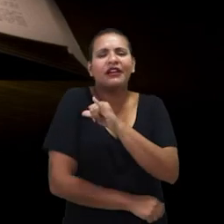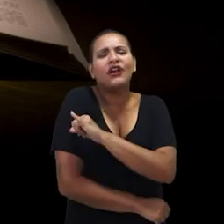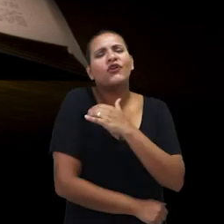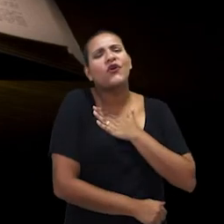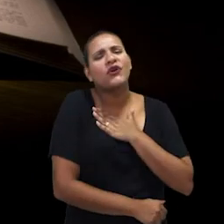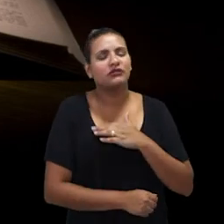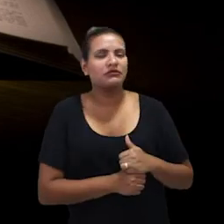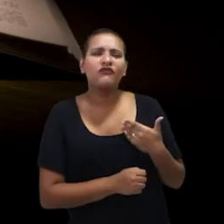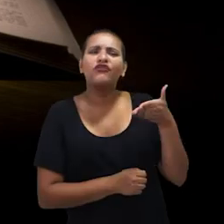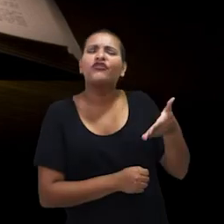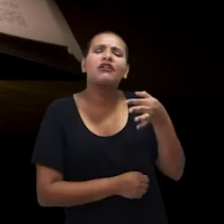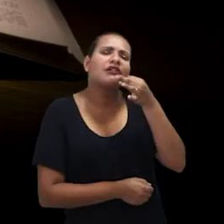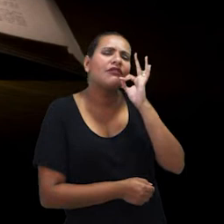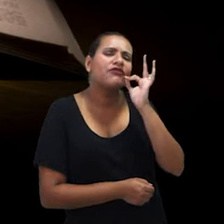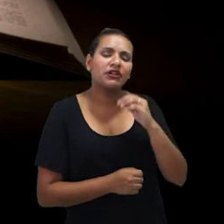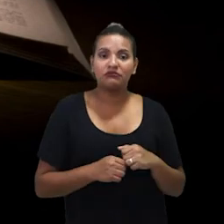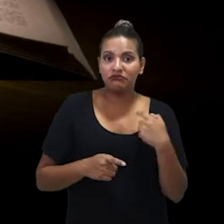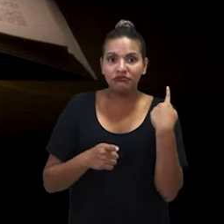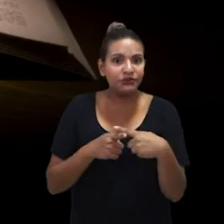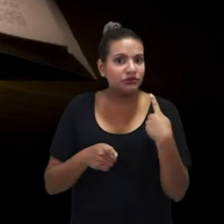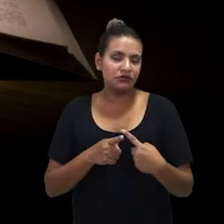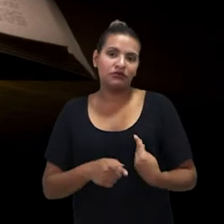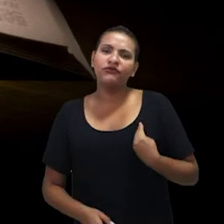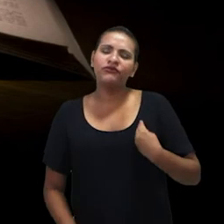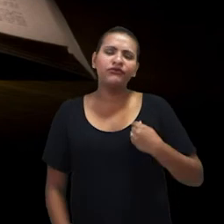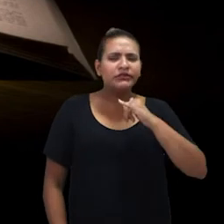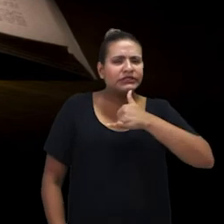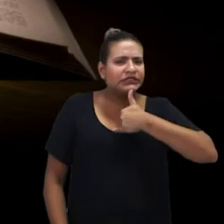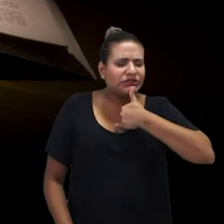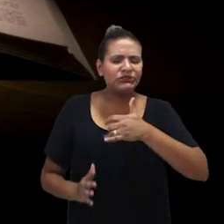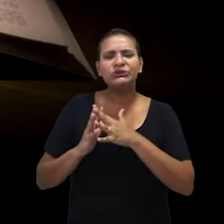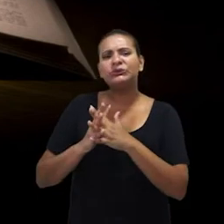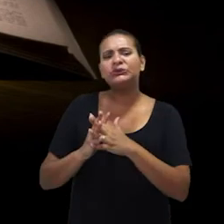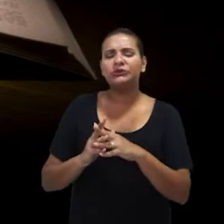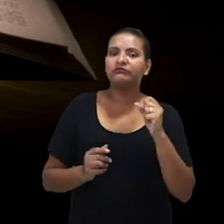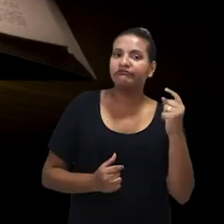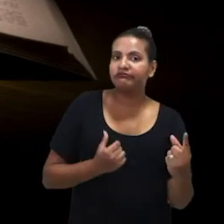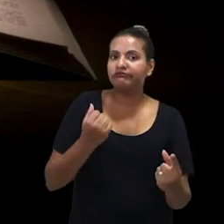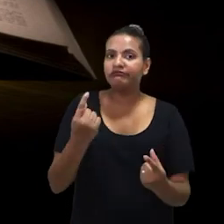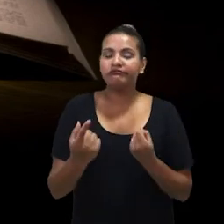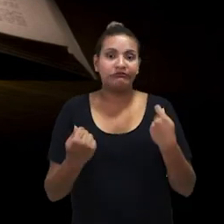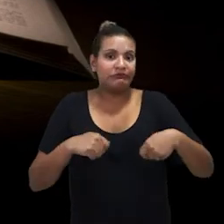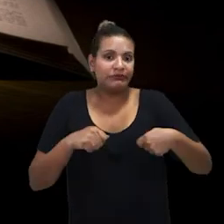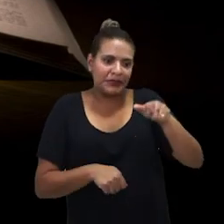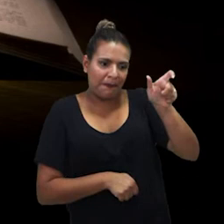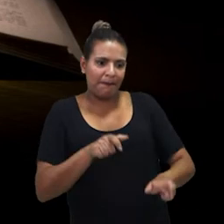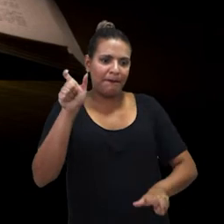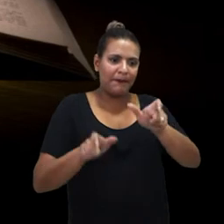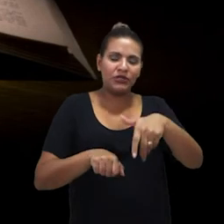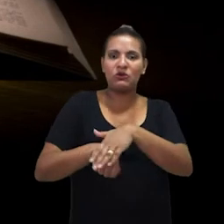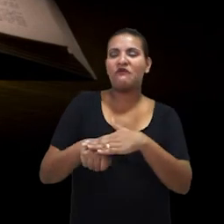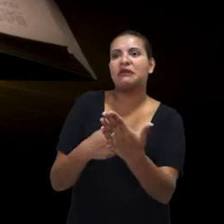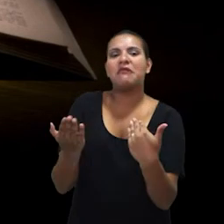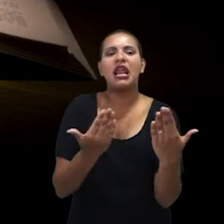A vida é triste e complicada. Diariamente é preciso falar com um número excessivo de pessoas. O remédio é